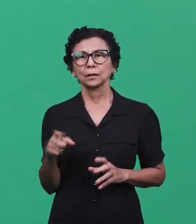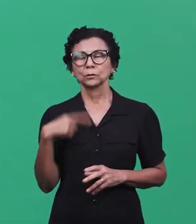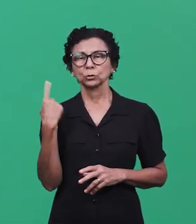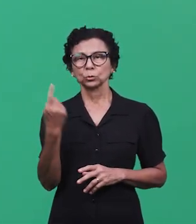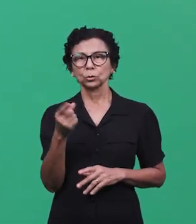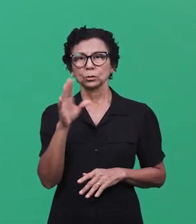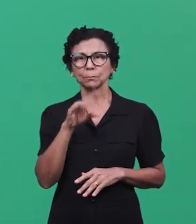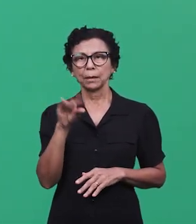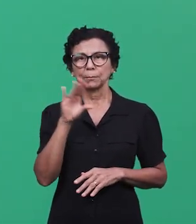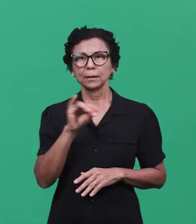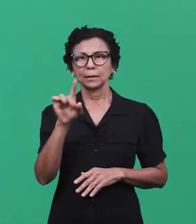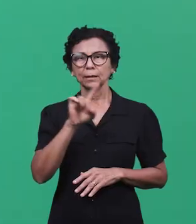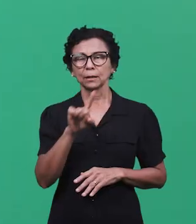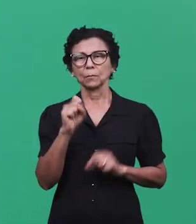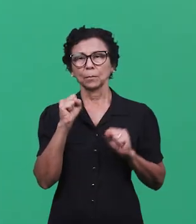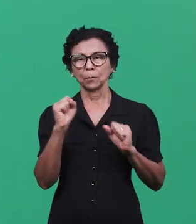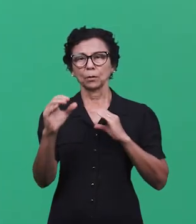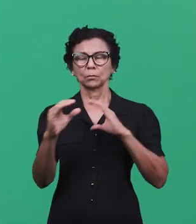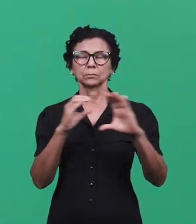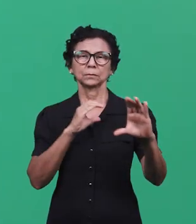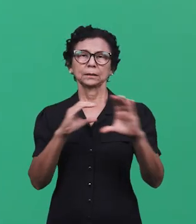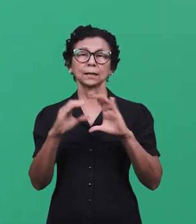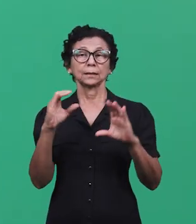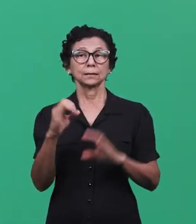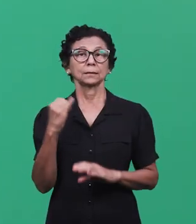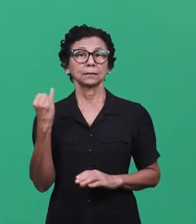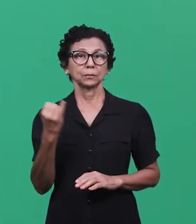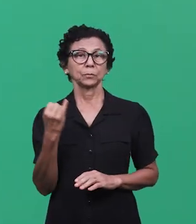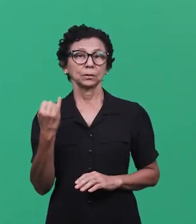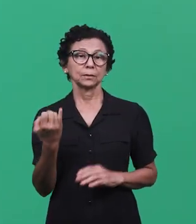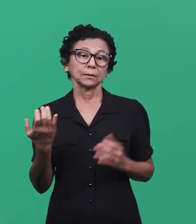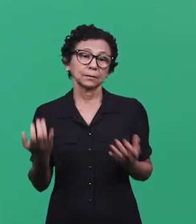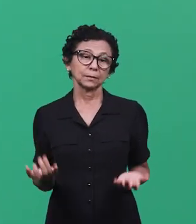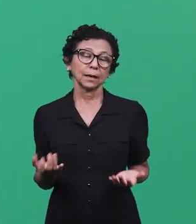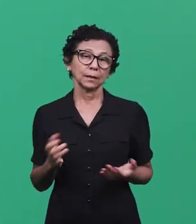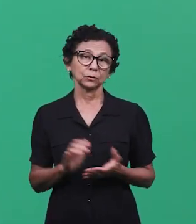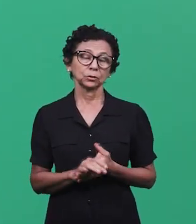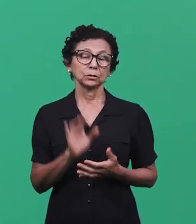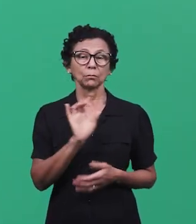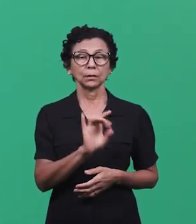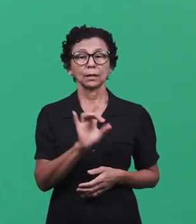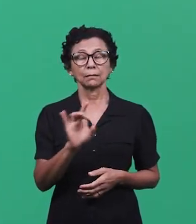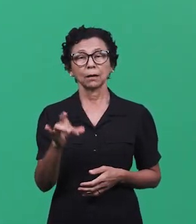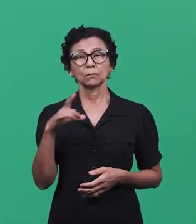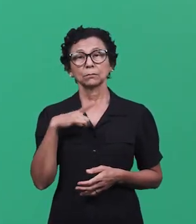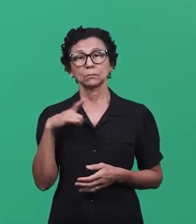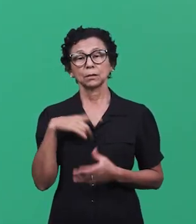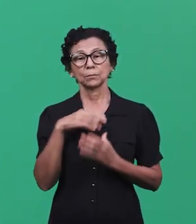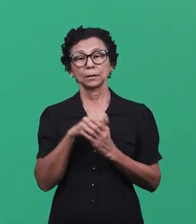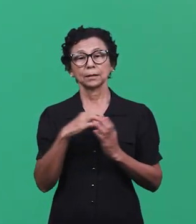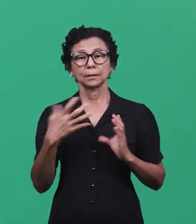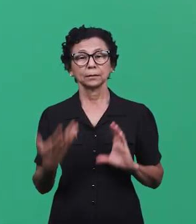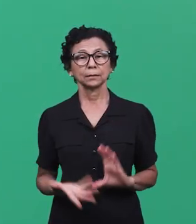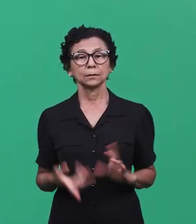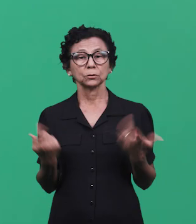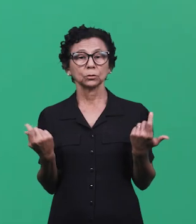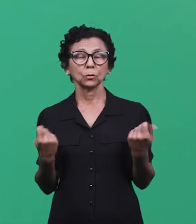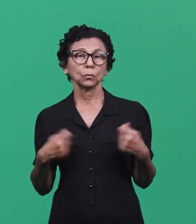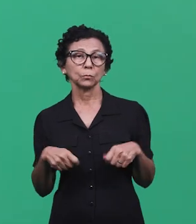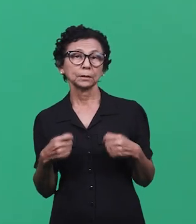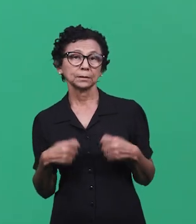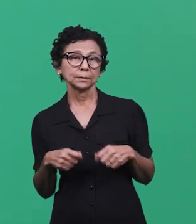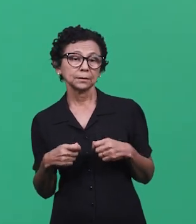podem se comunicar. Isso é muito importante. Todos têm o que comunicar e nós precisamos aí